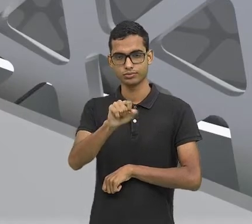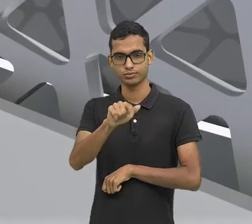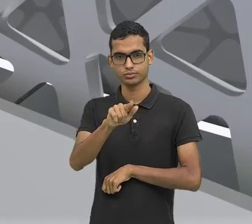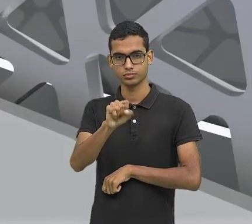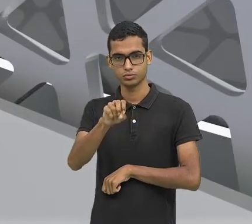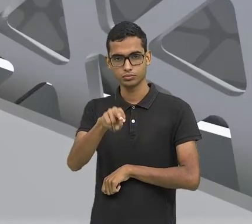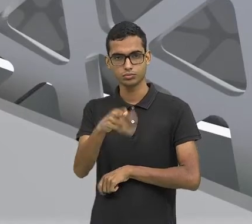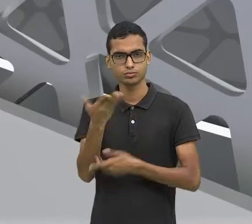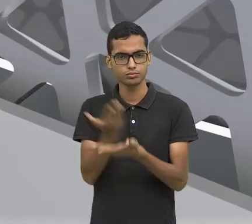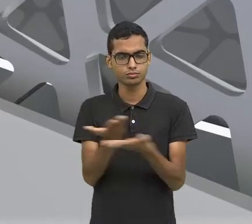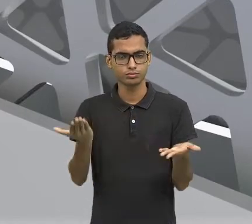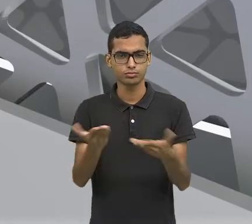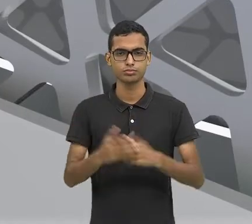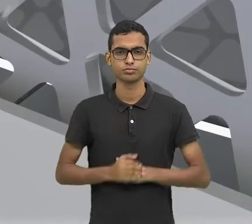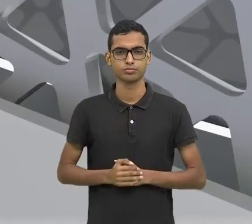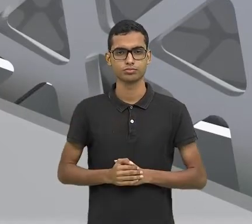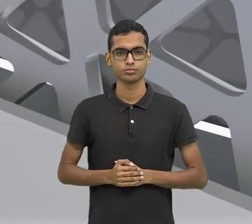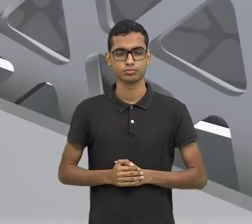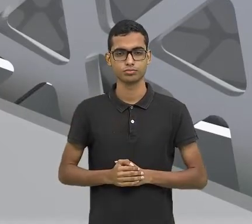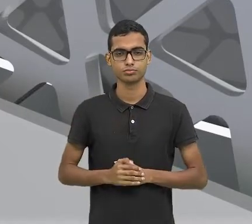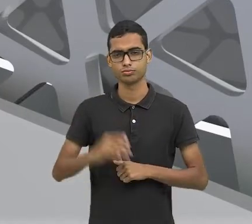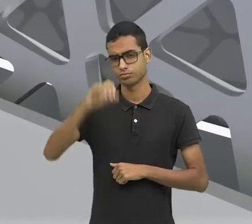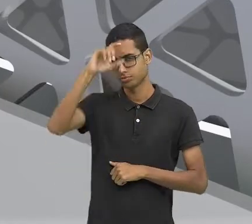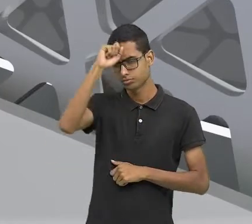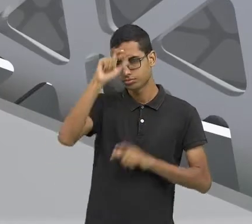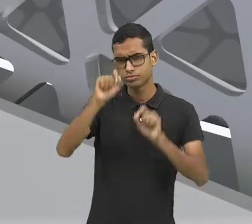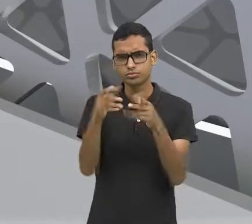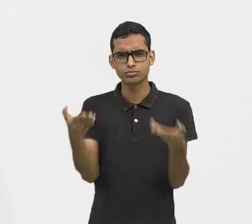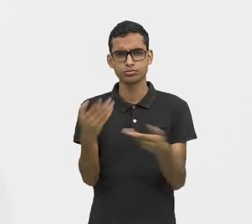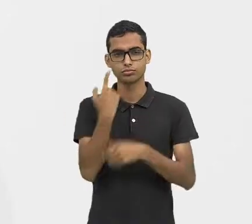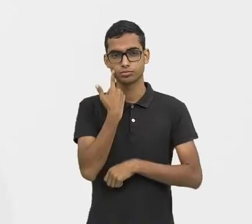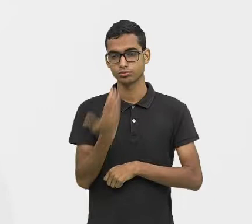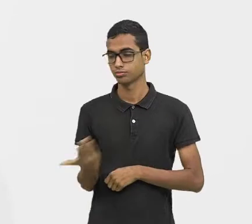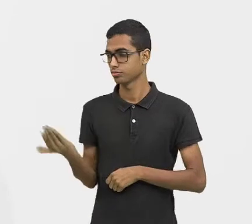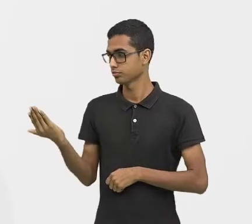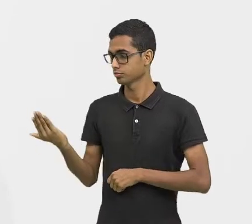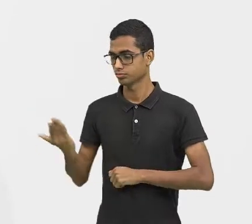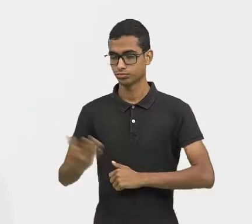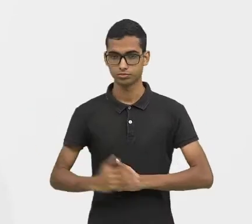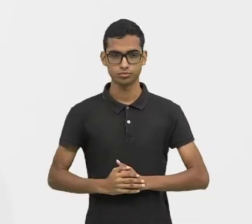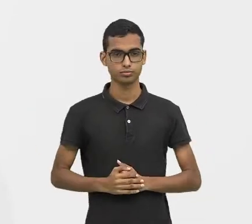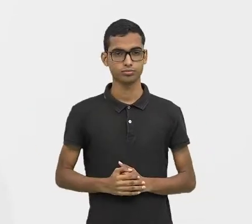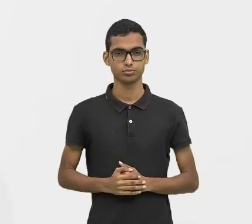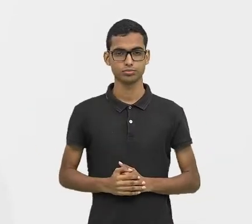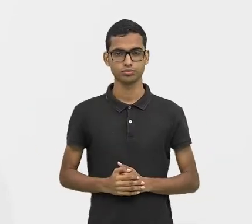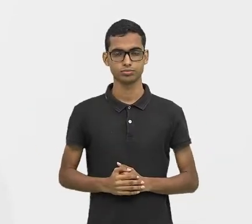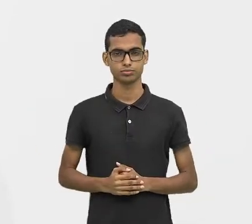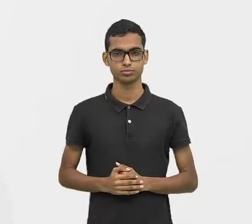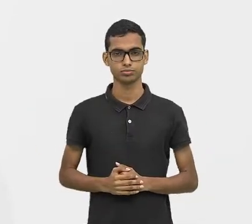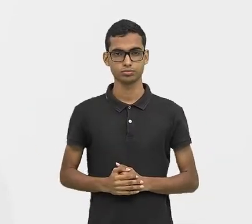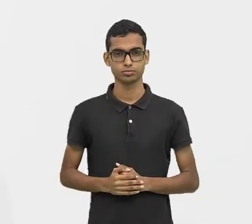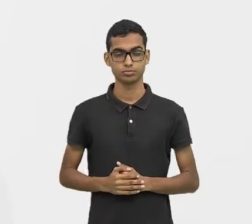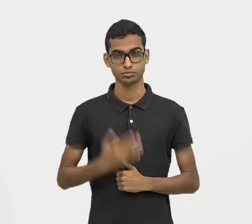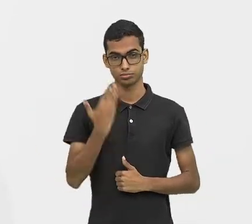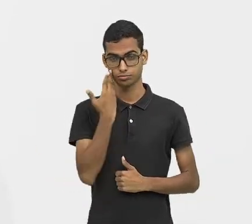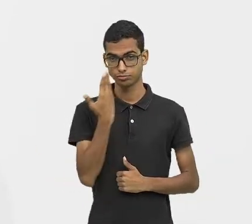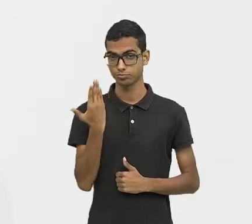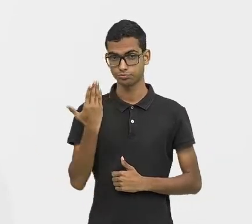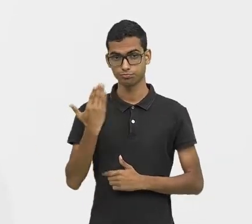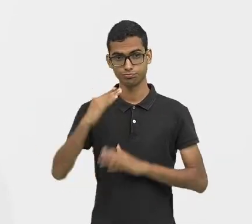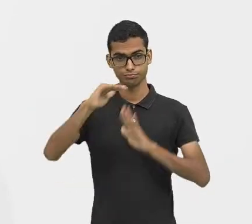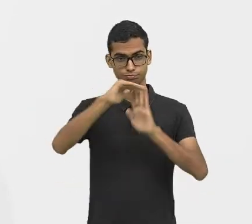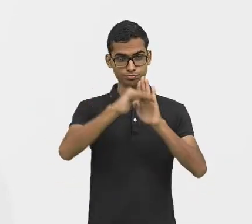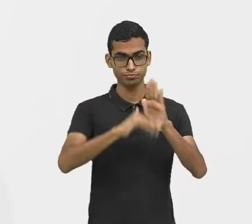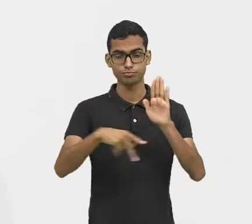acompanhá-los neste momento. O que nós vamos aprender hoje? Então, colocando aí o nosso objeto de conhecimento, vamos continuar trabalhando a